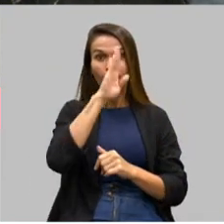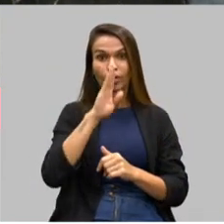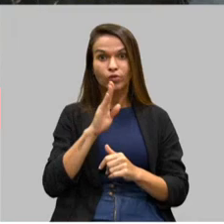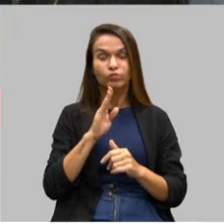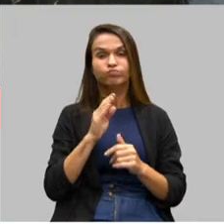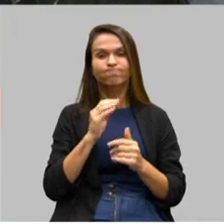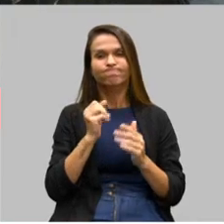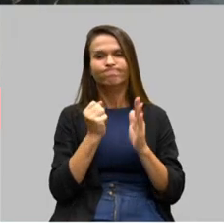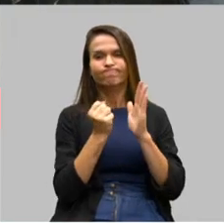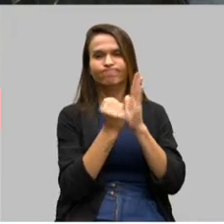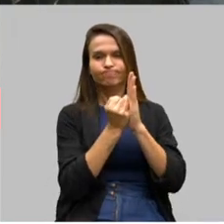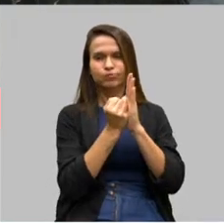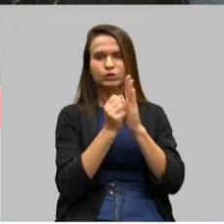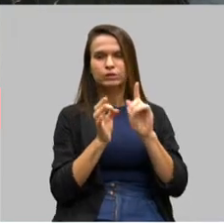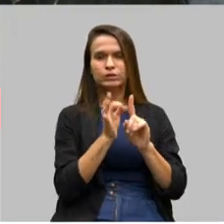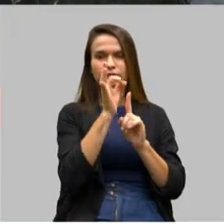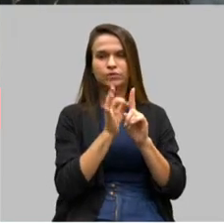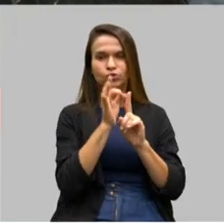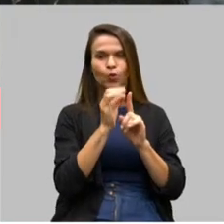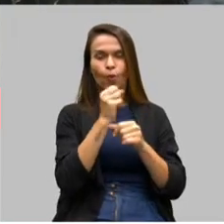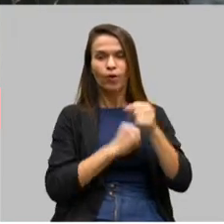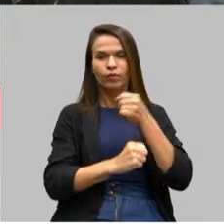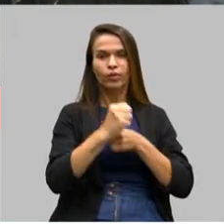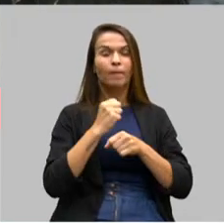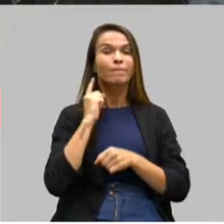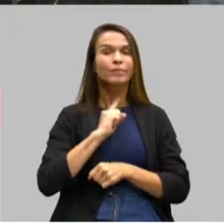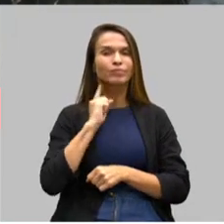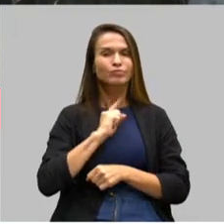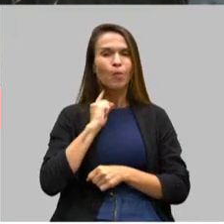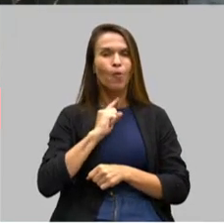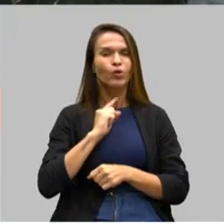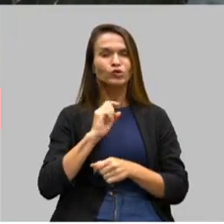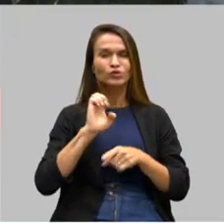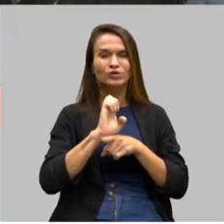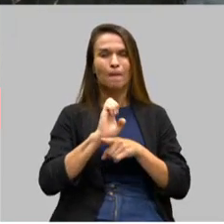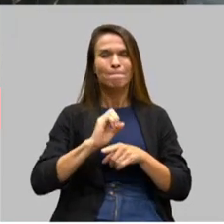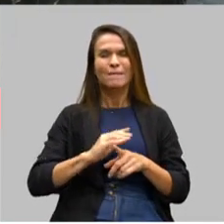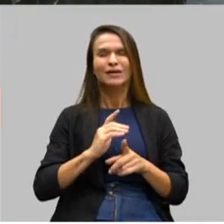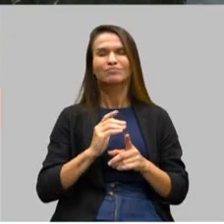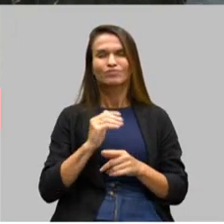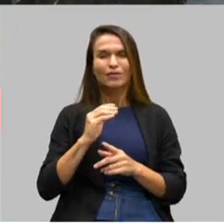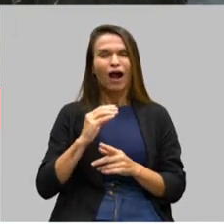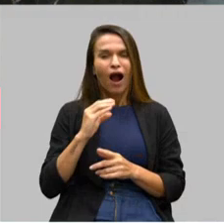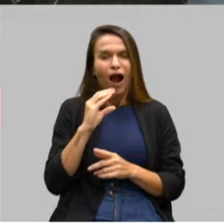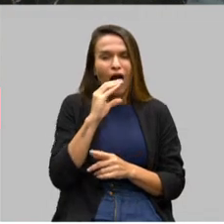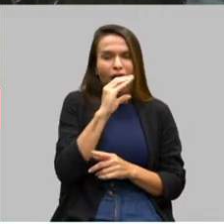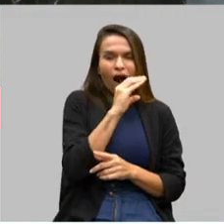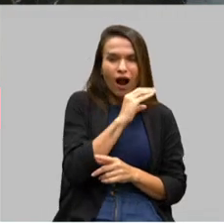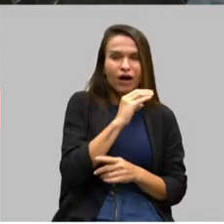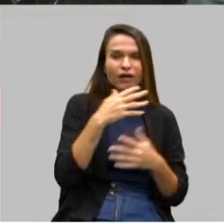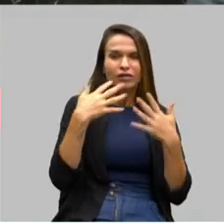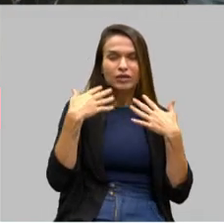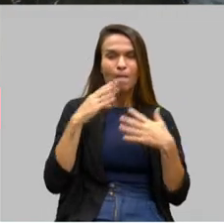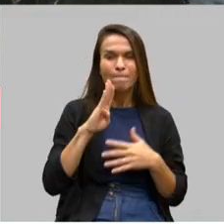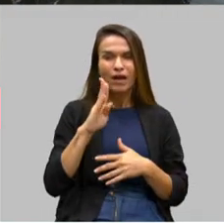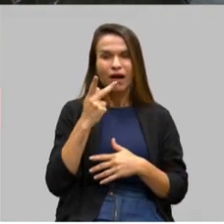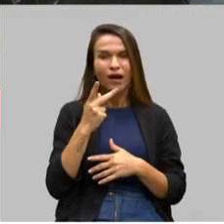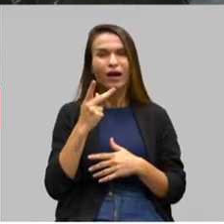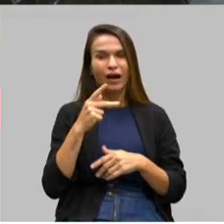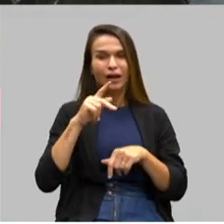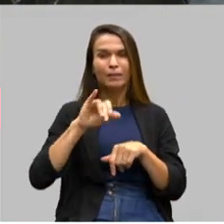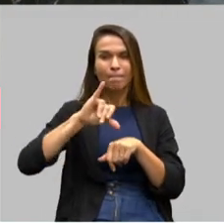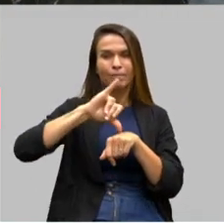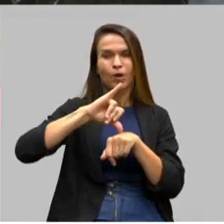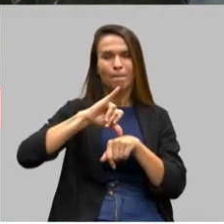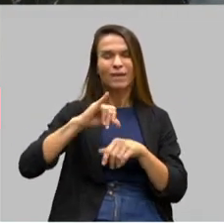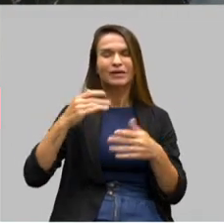história no ano passado. Minas Gerais foi o estado que mais esquentou e Belo Horizonte, a capital que mais aqueceu no país. Das